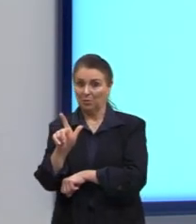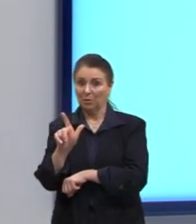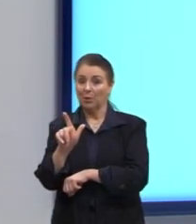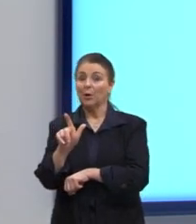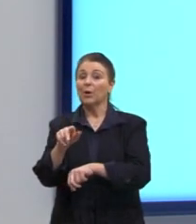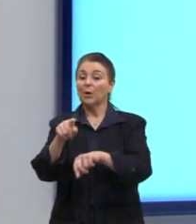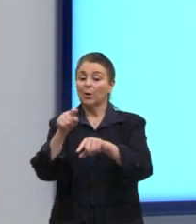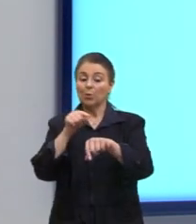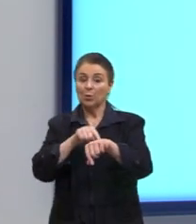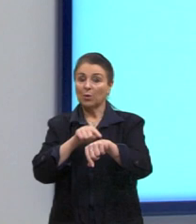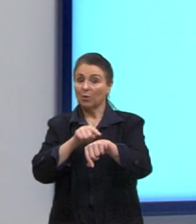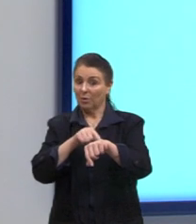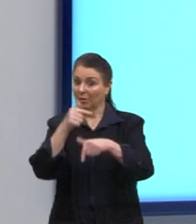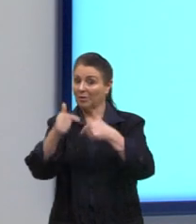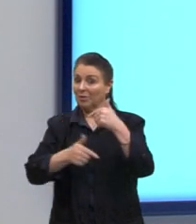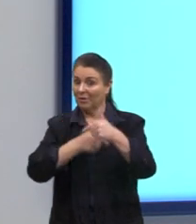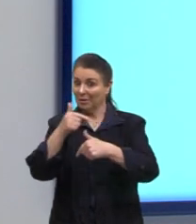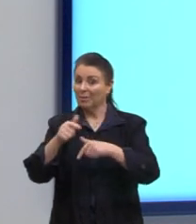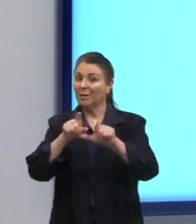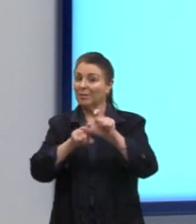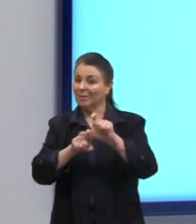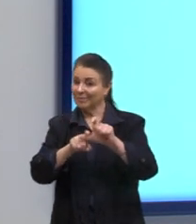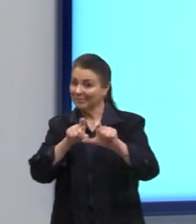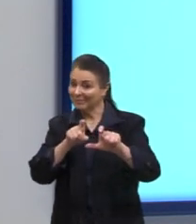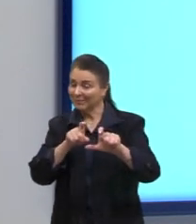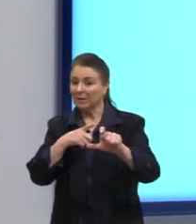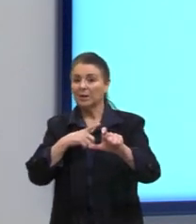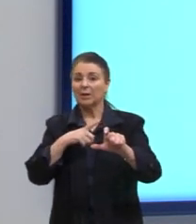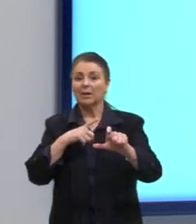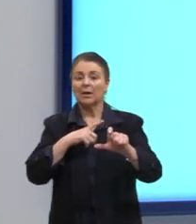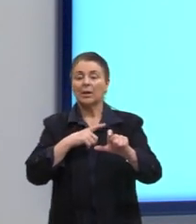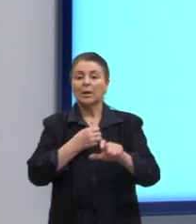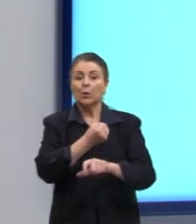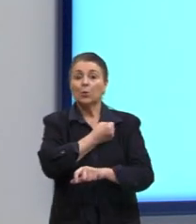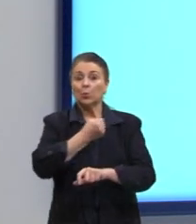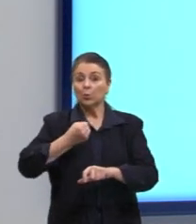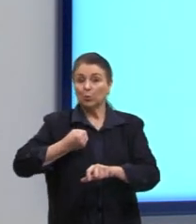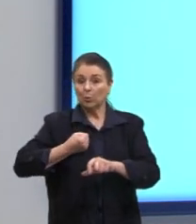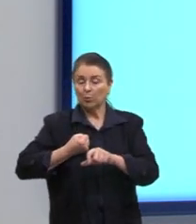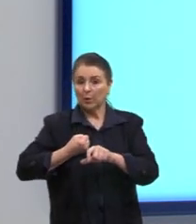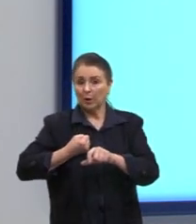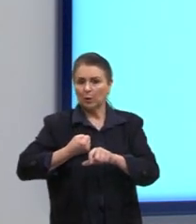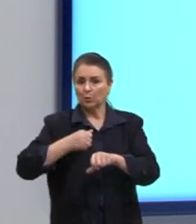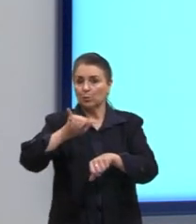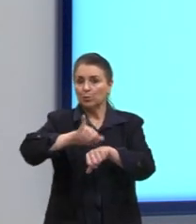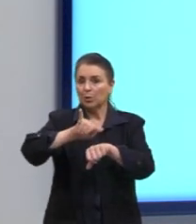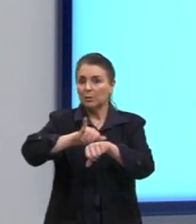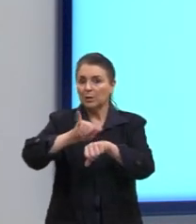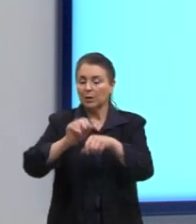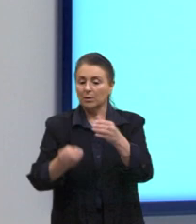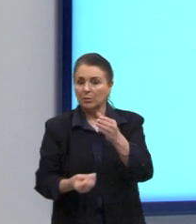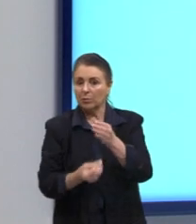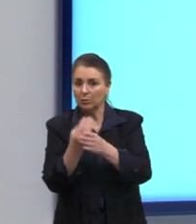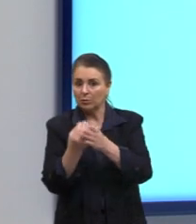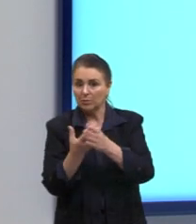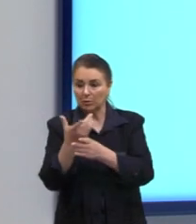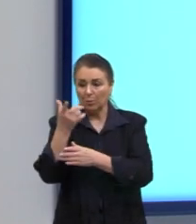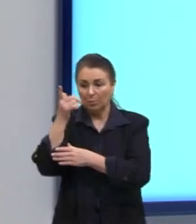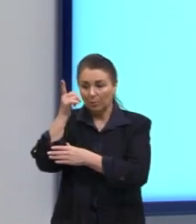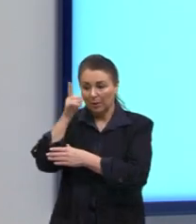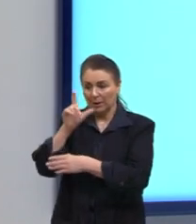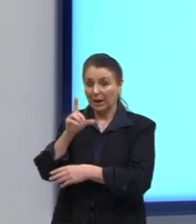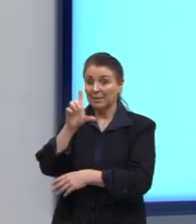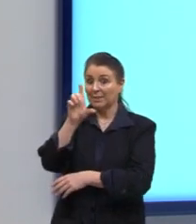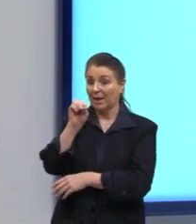horas trabalhadas o número de peças que devem ser produzidas para se obter um faturamento de 10